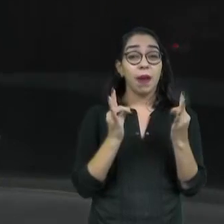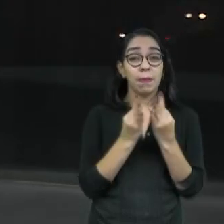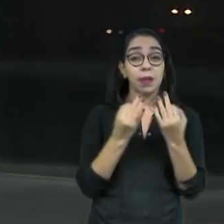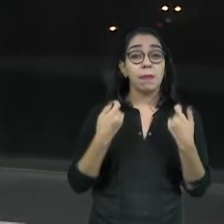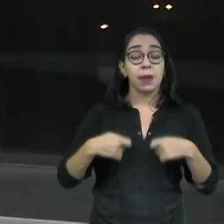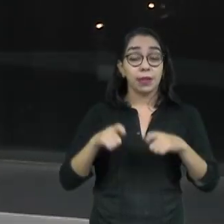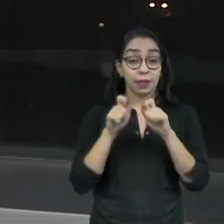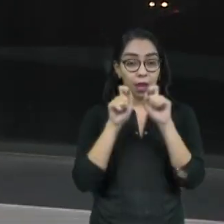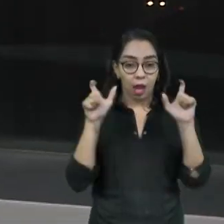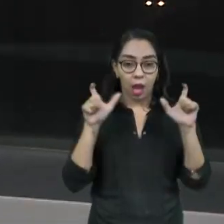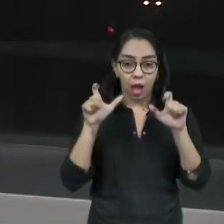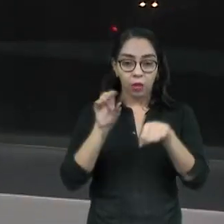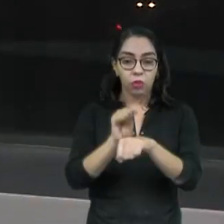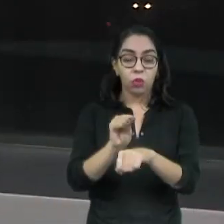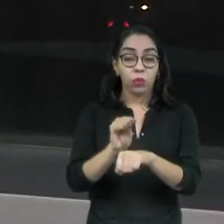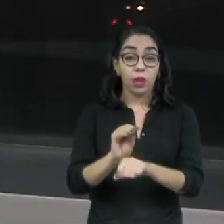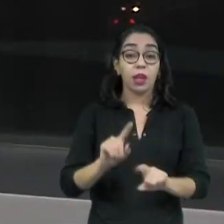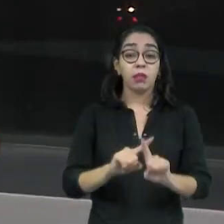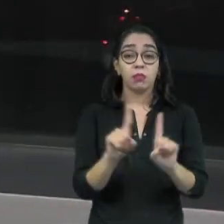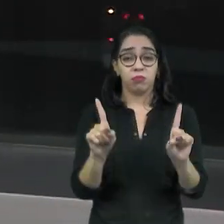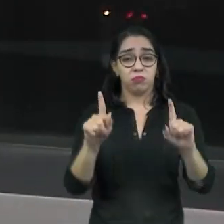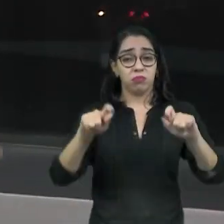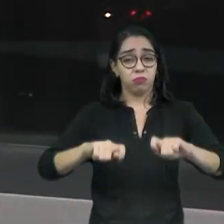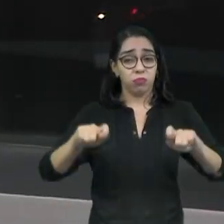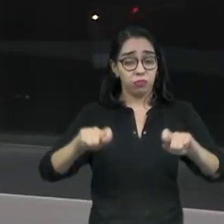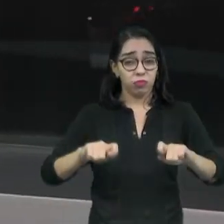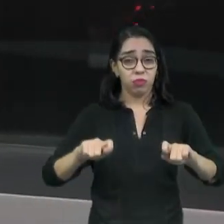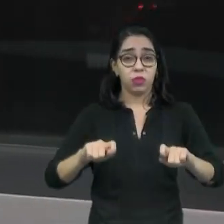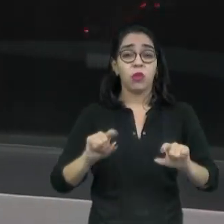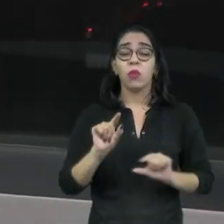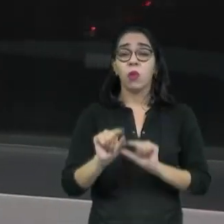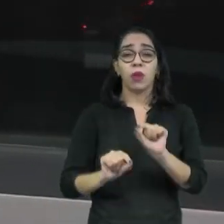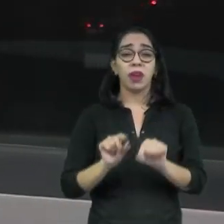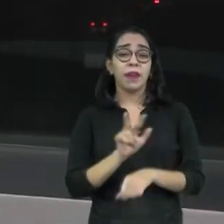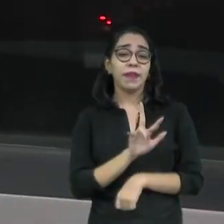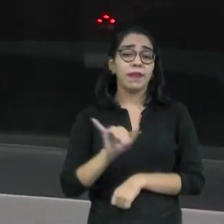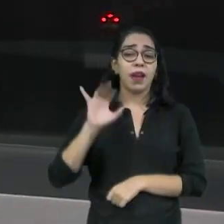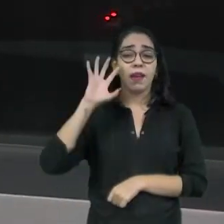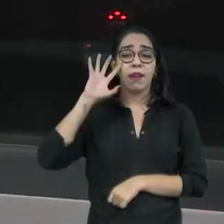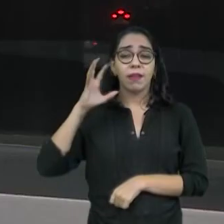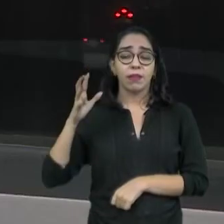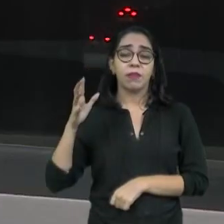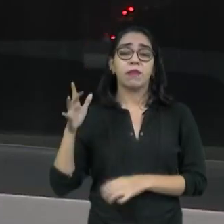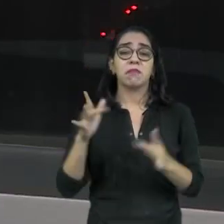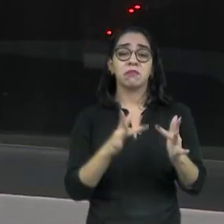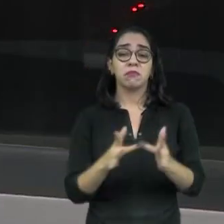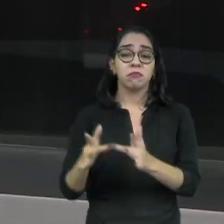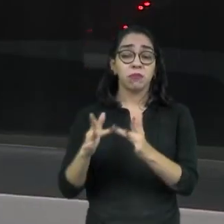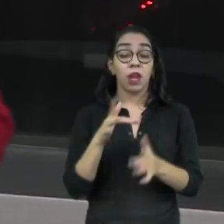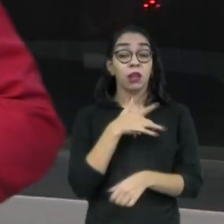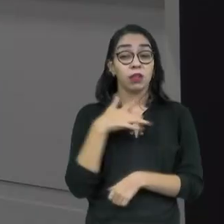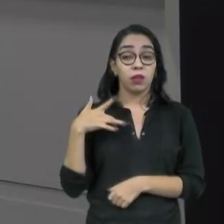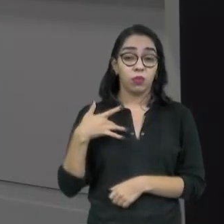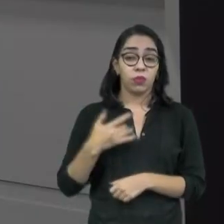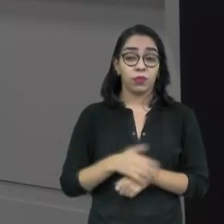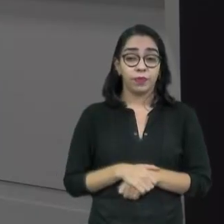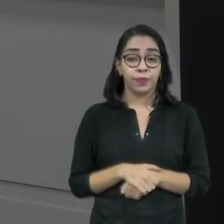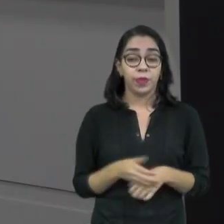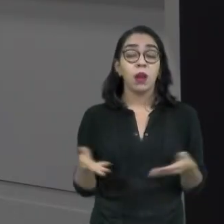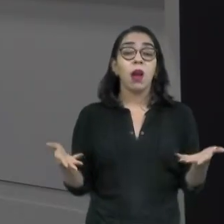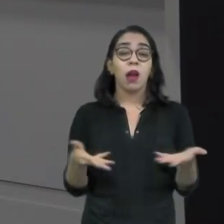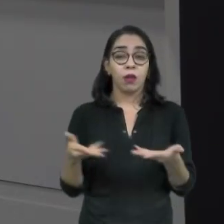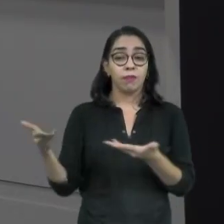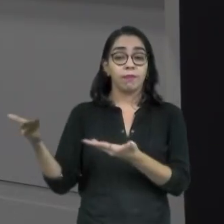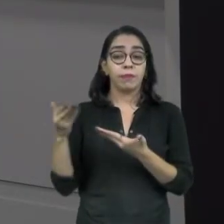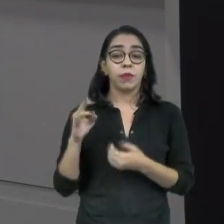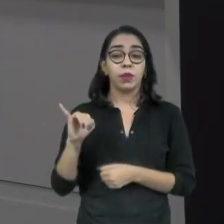atentos Mas é possível como é possível lidar com essa interação de maneira saudável A reportagem é